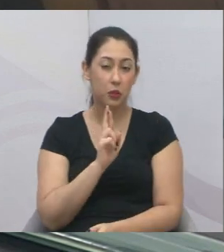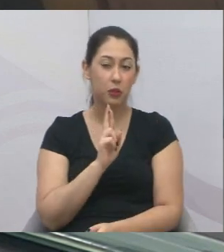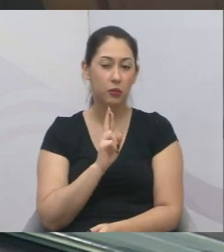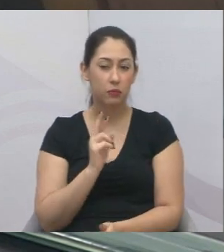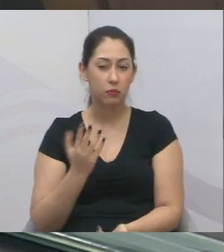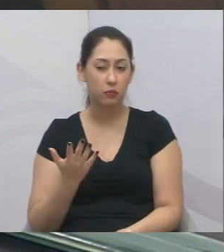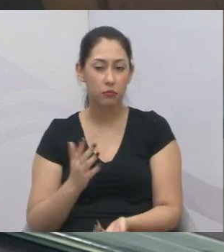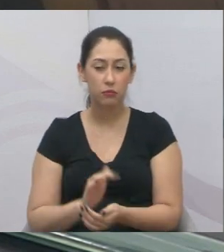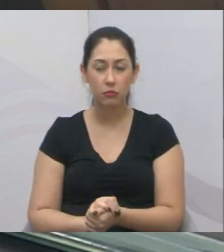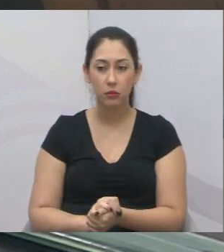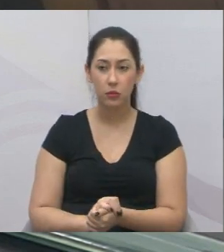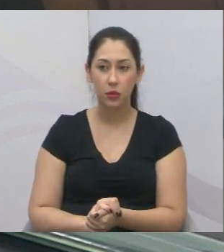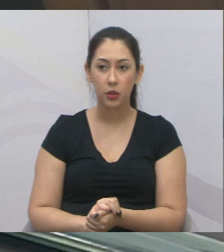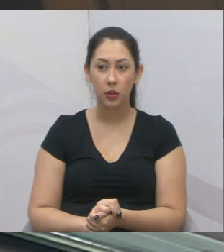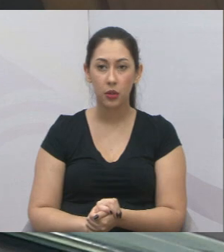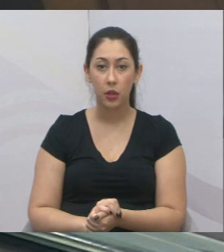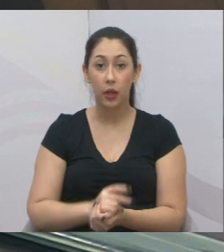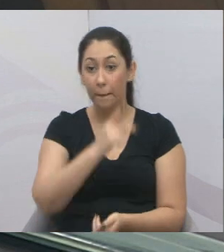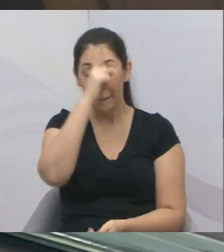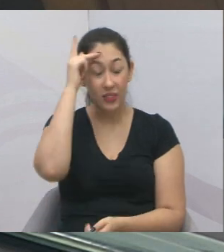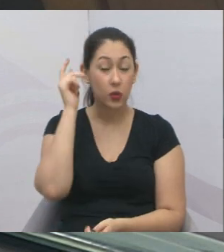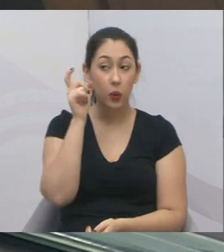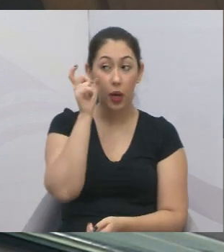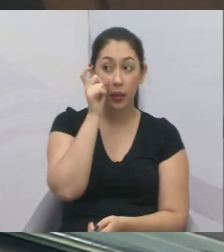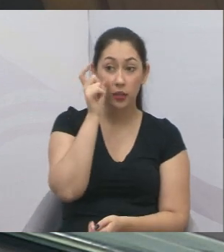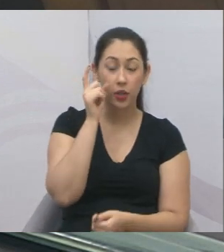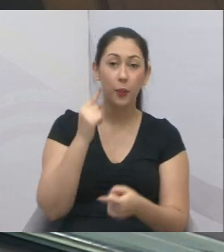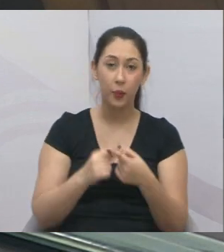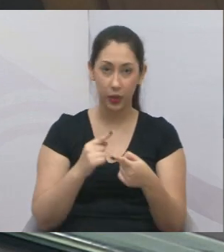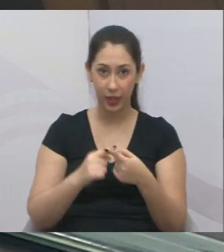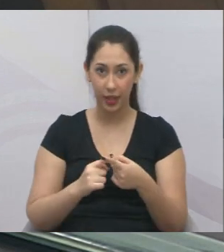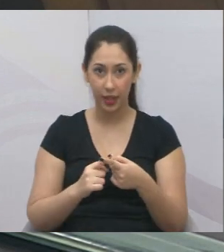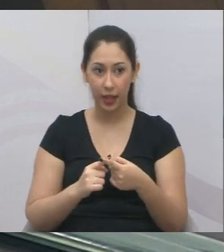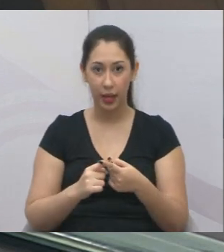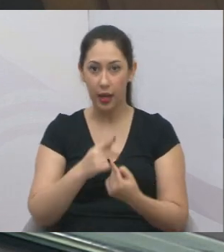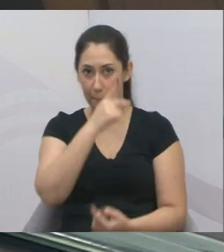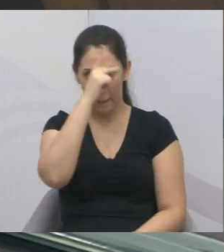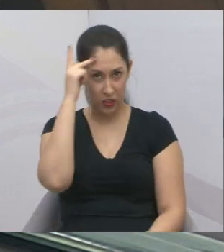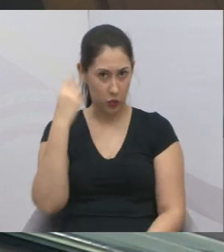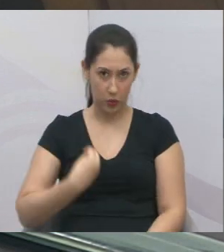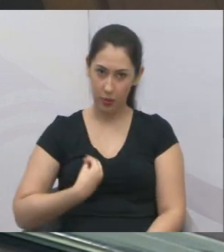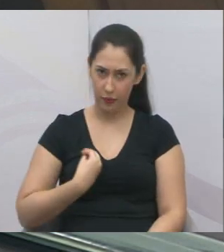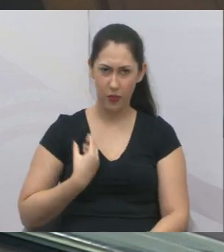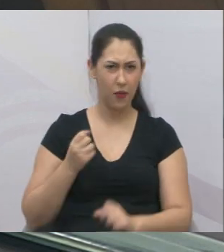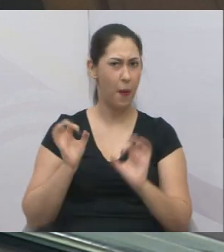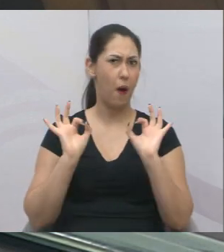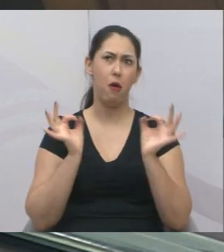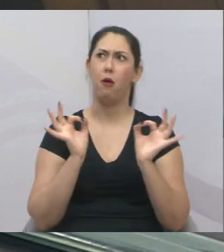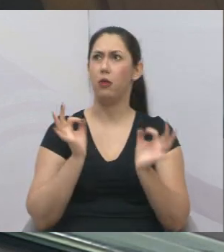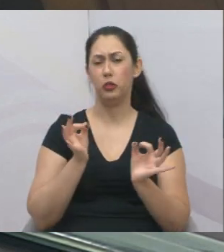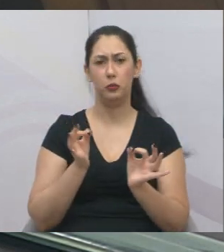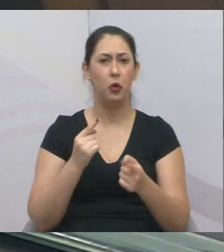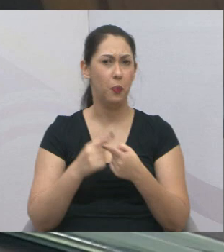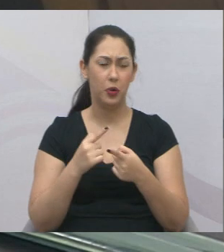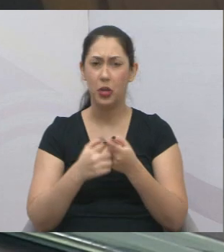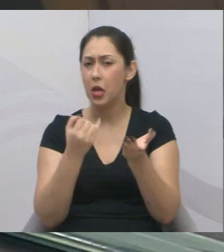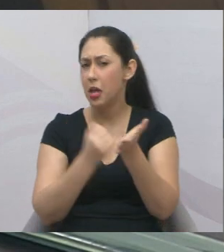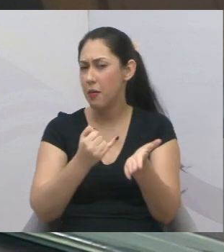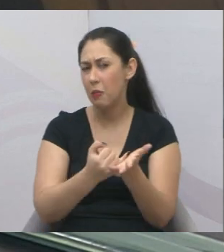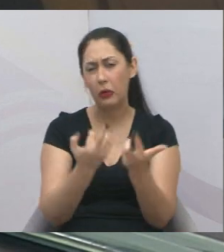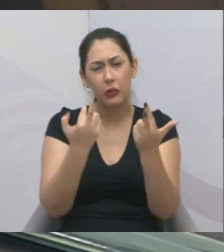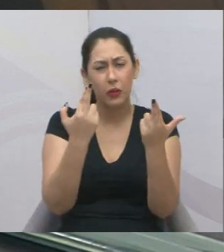noção para quem está nos assistindo, porque para o munícipe isso é ótimo, né? Não ter aumento durante